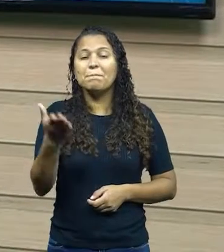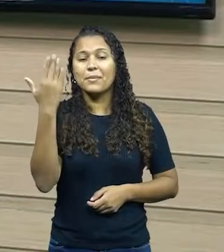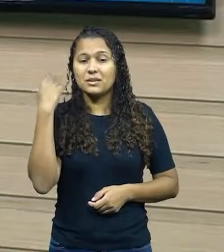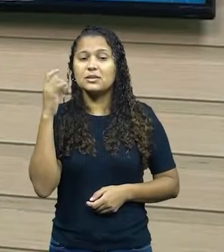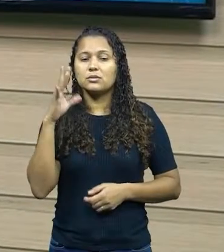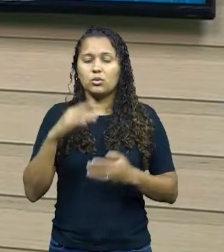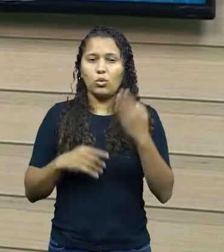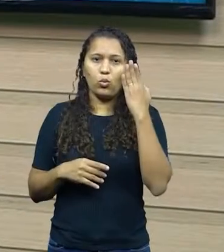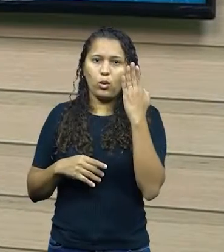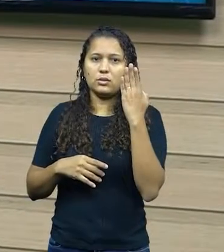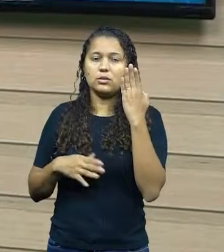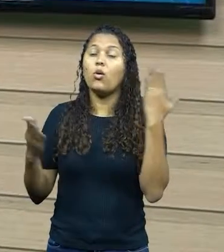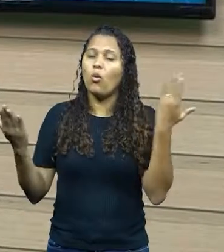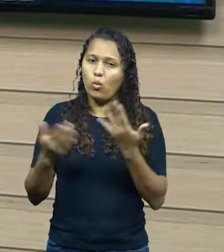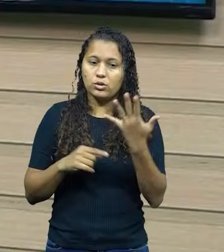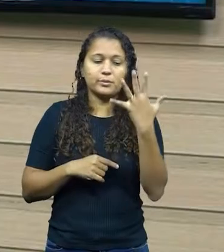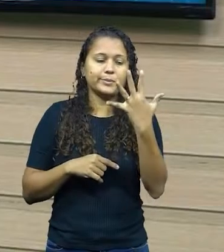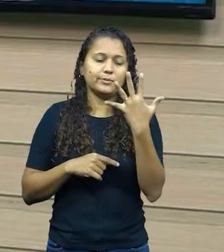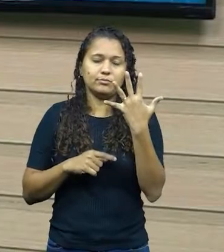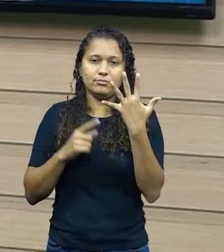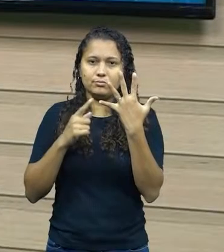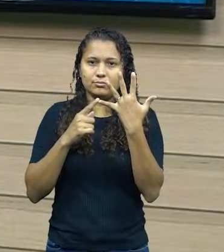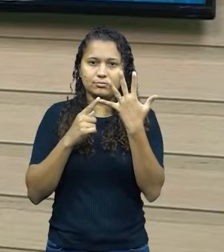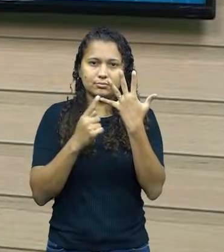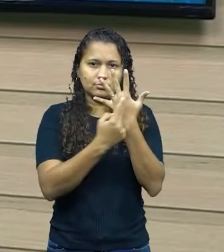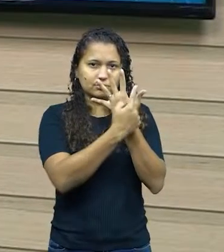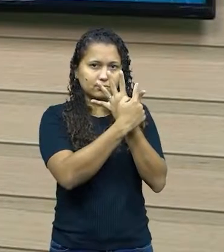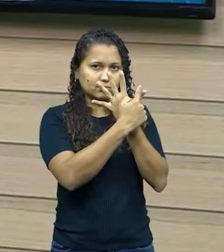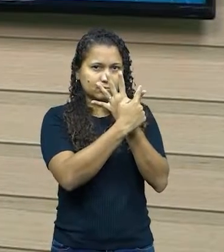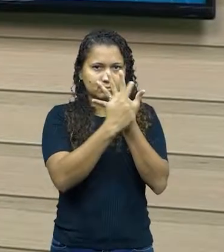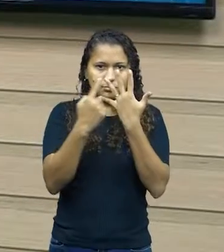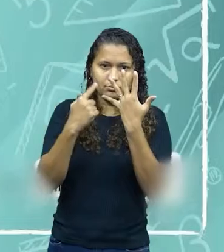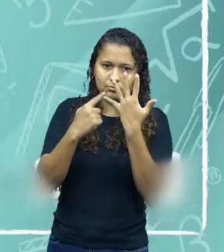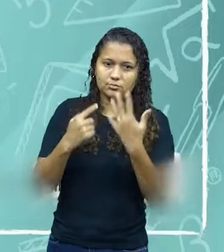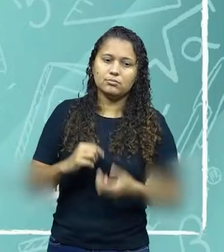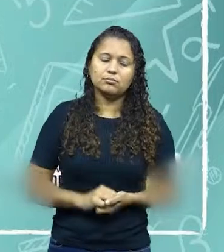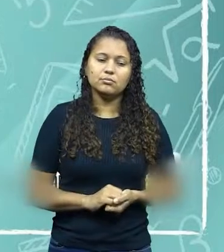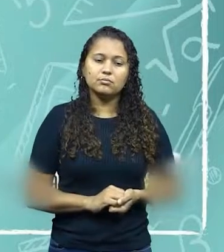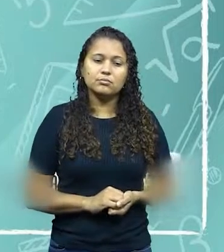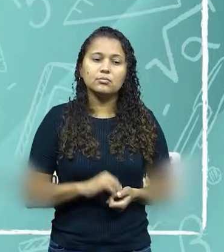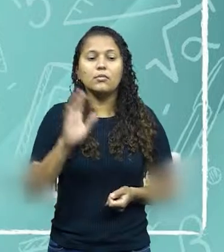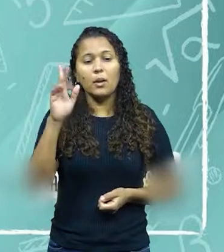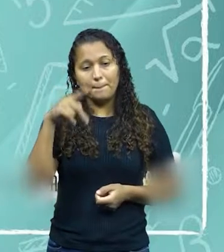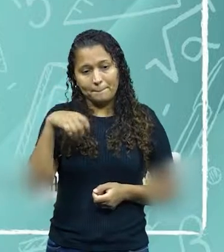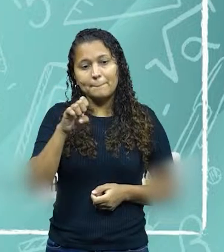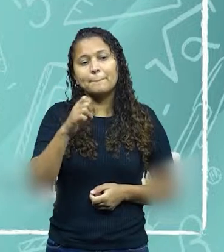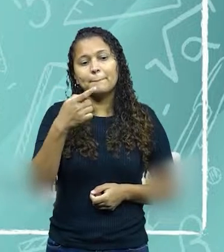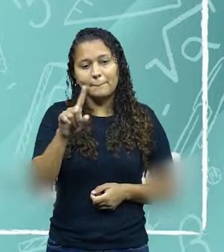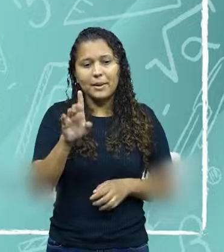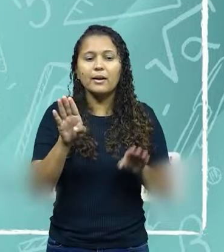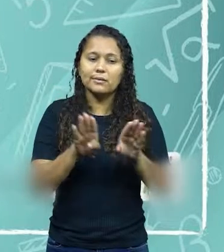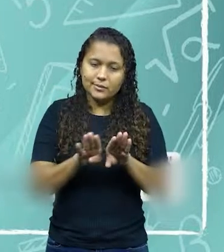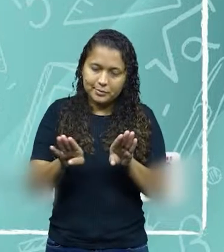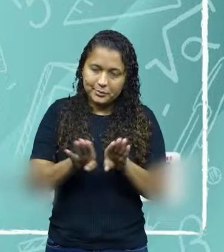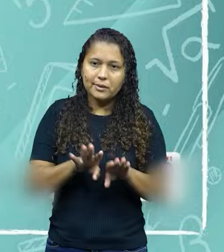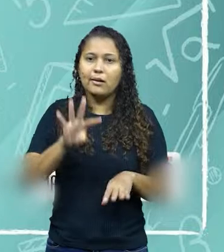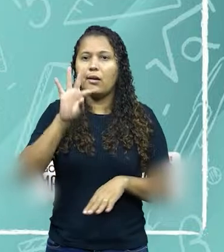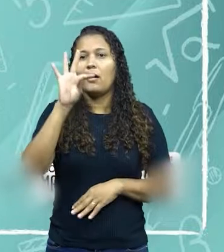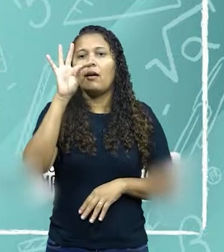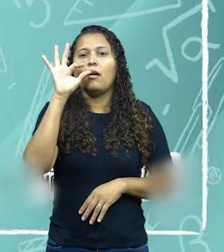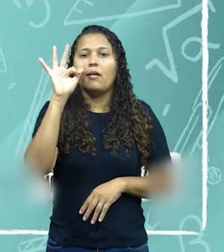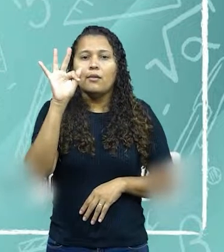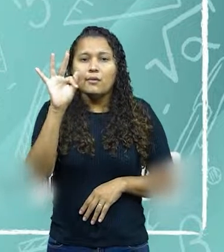era só 4 dedos, hoje é a mão aberta das extremidades desses 2 dedos. O pé também, ou foot,